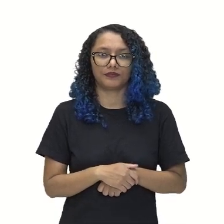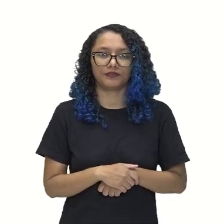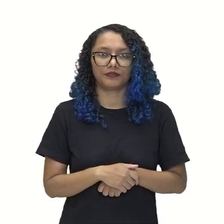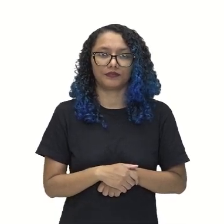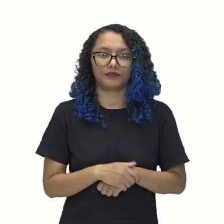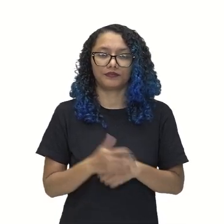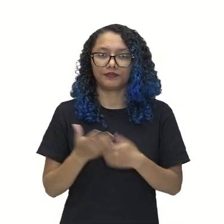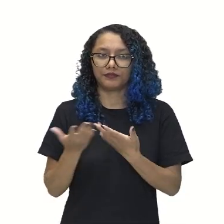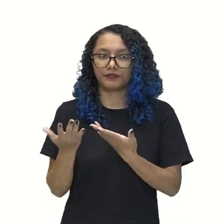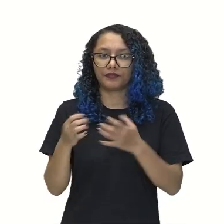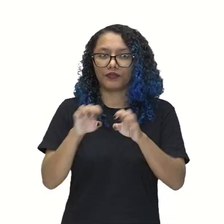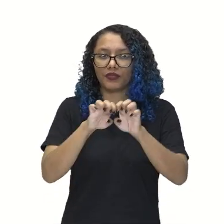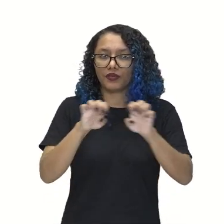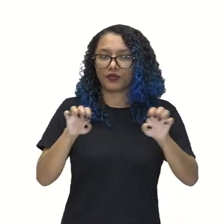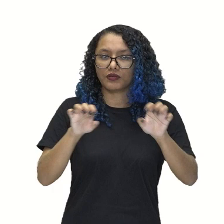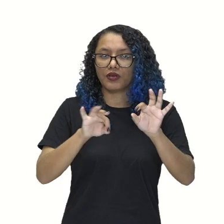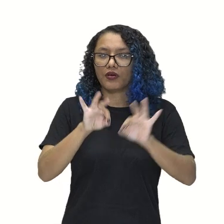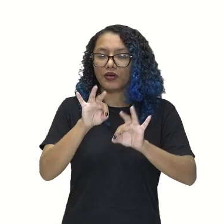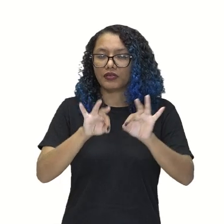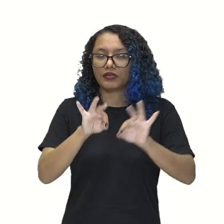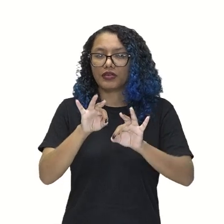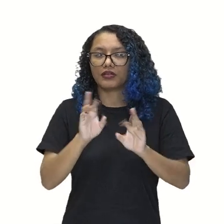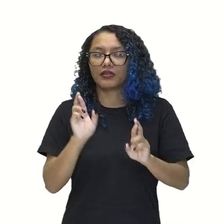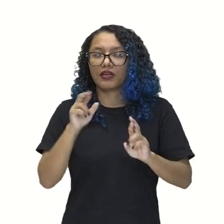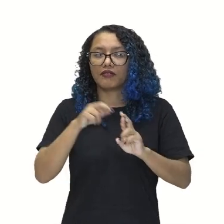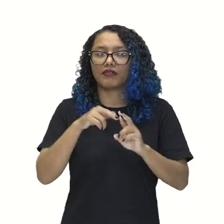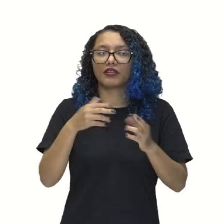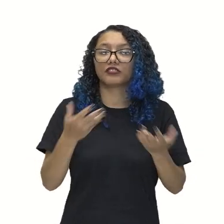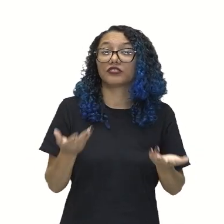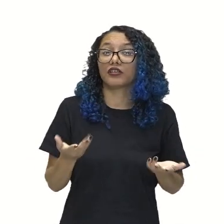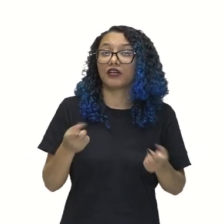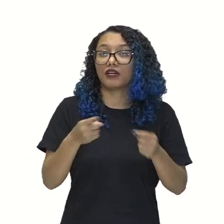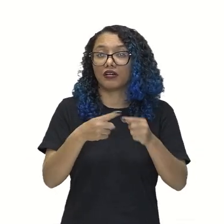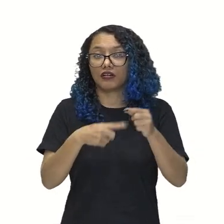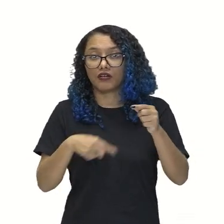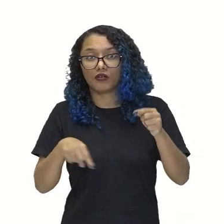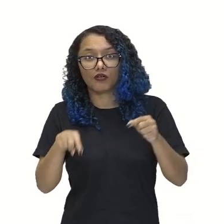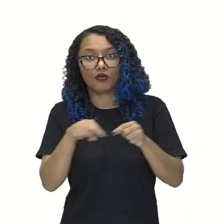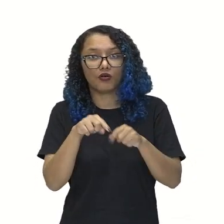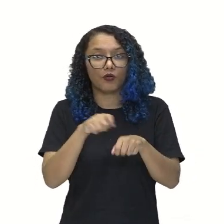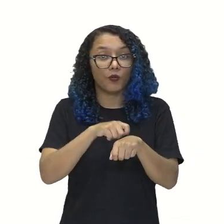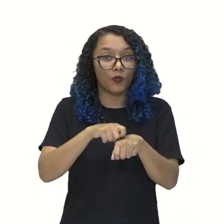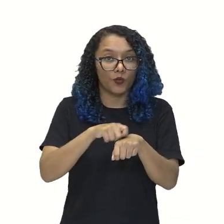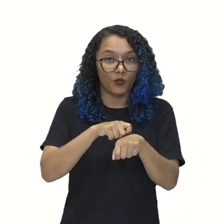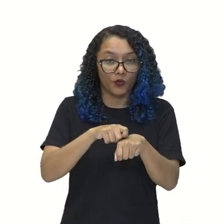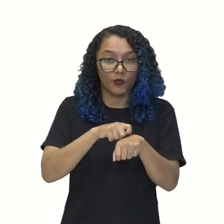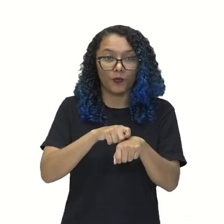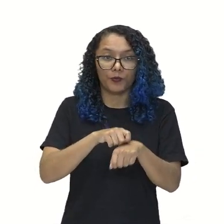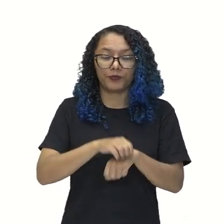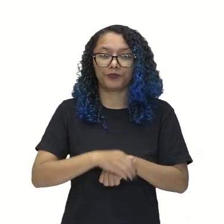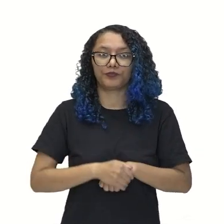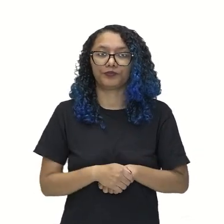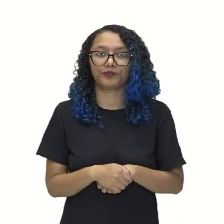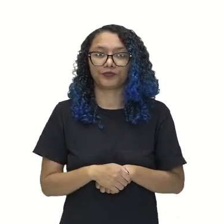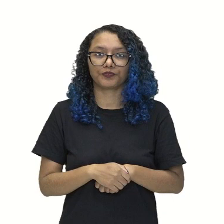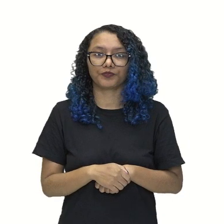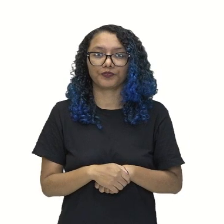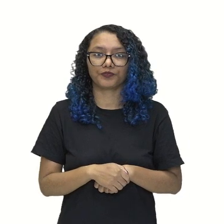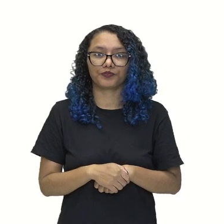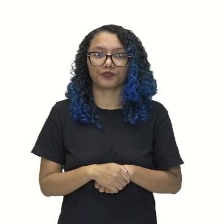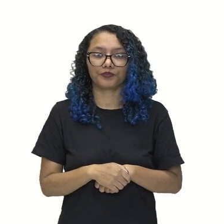a modelagem em relação às rodas. Então, aqui, olha, nós tivemos